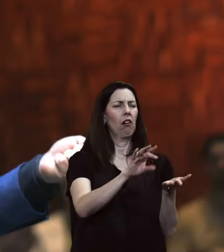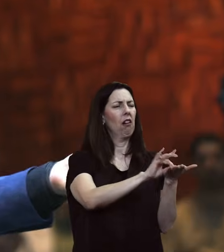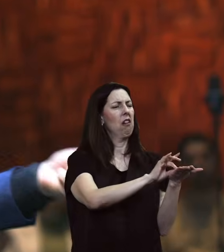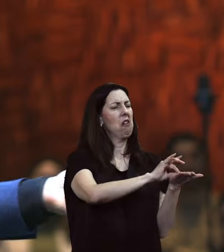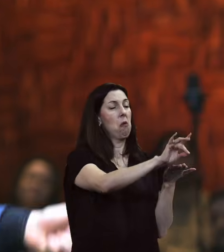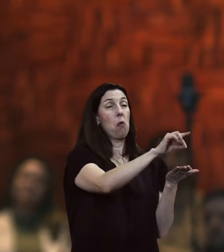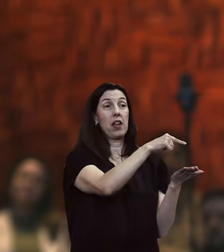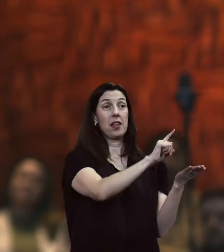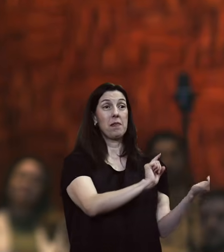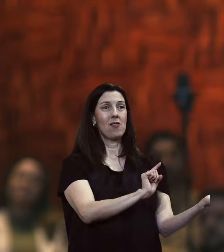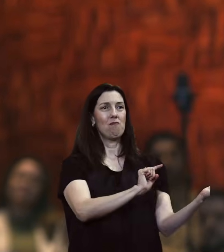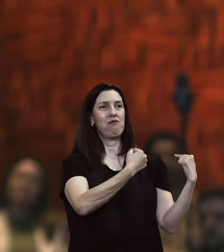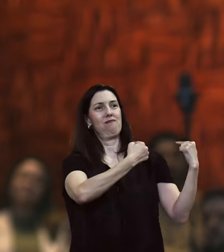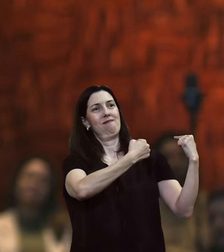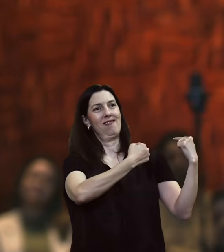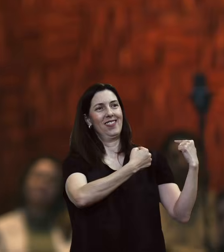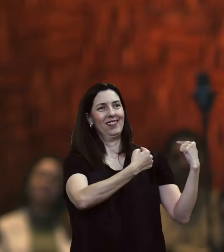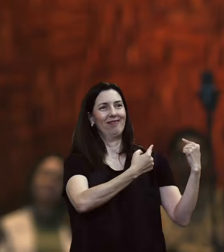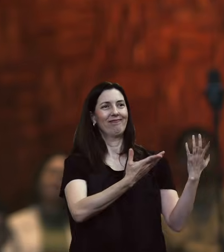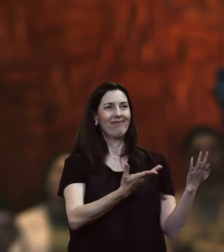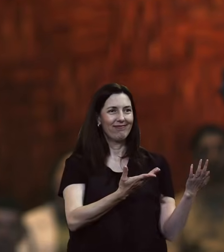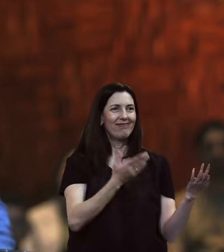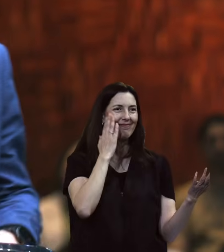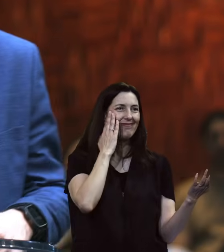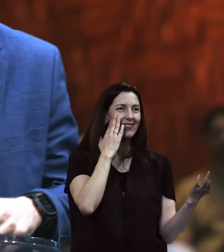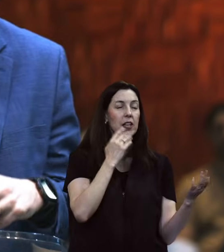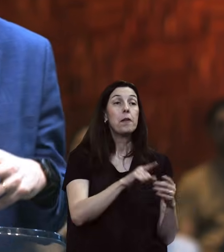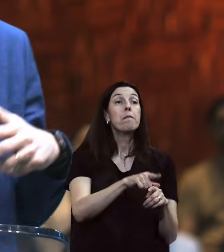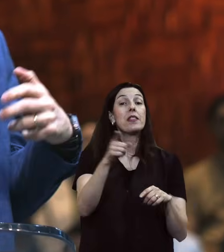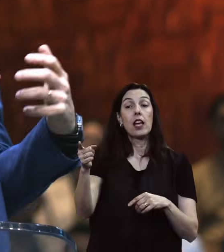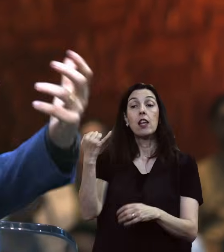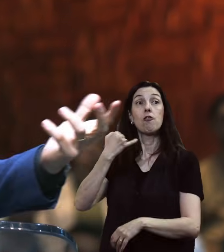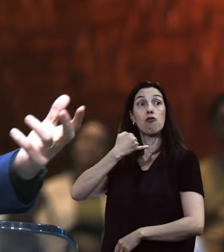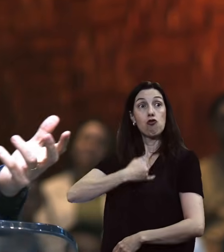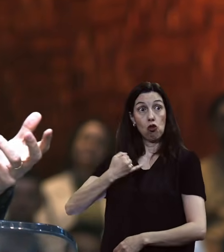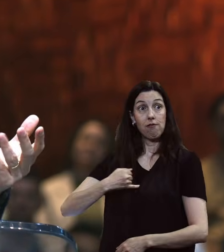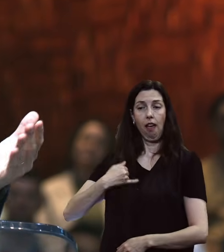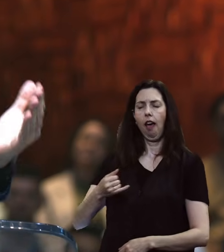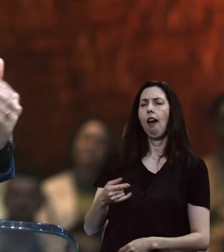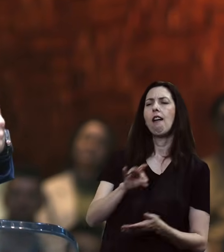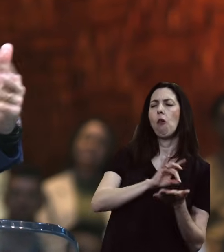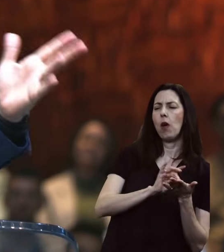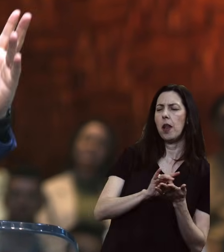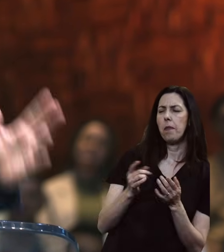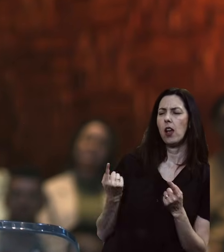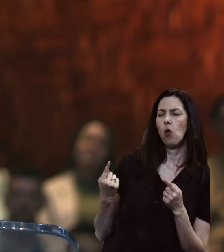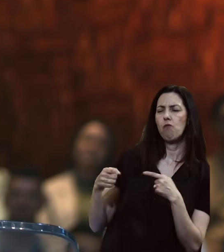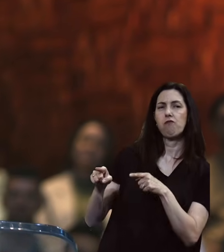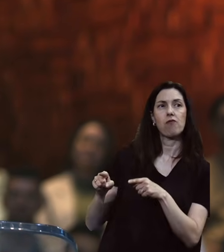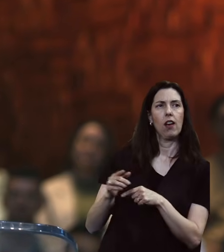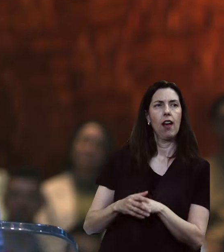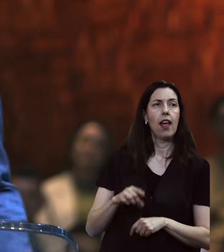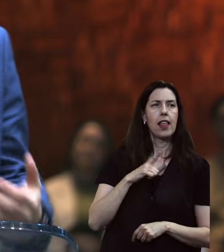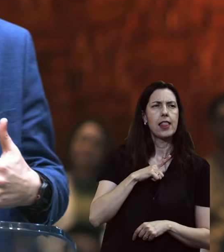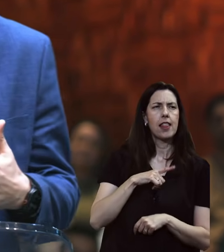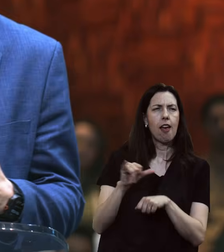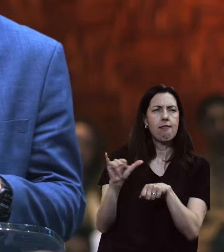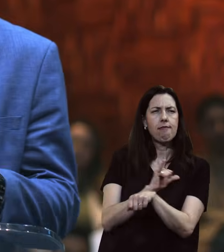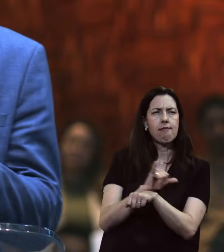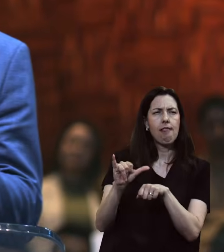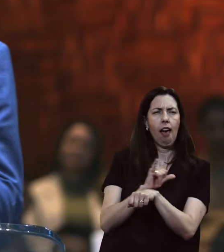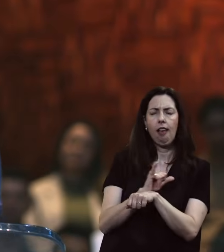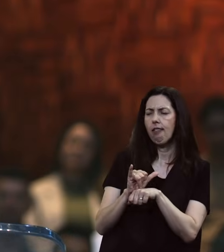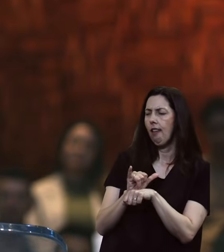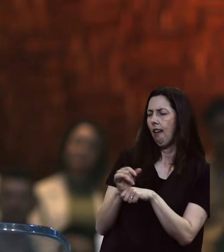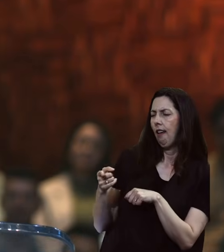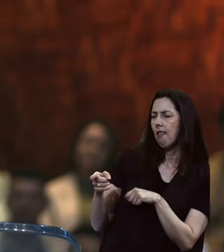Deus na vida de José. E ele usa vários recursos para tentar fazer isso. E eu creio que da